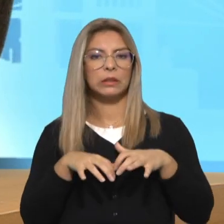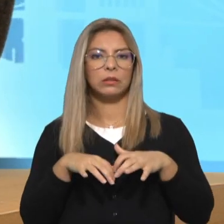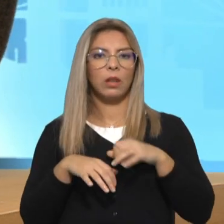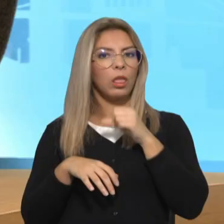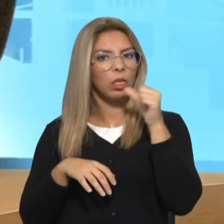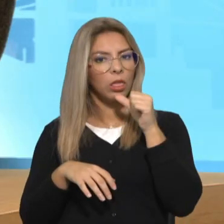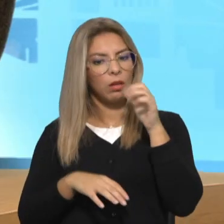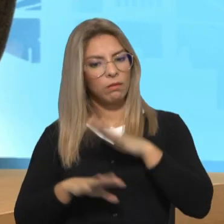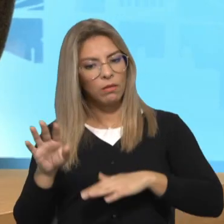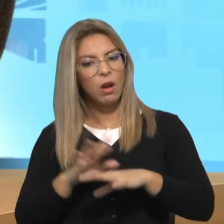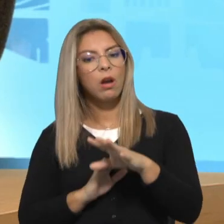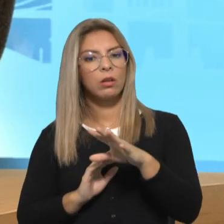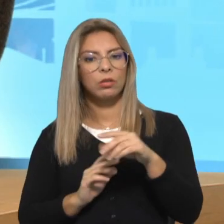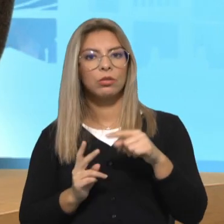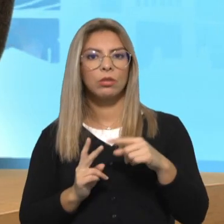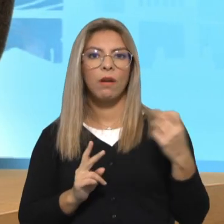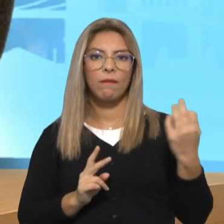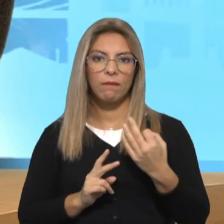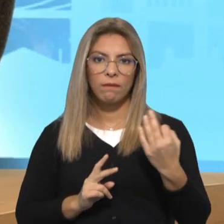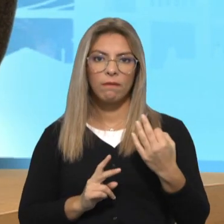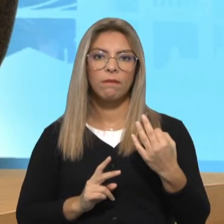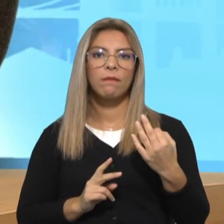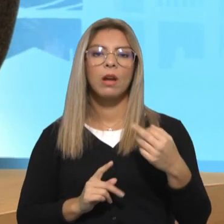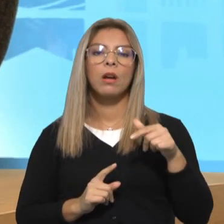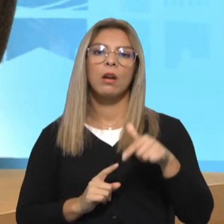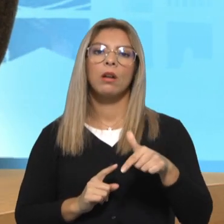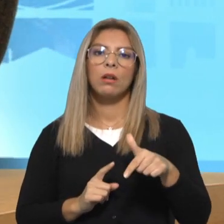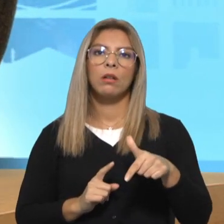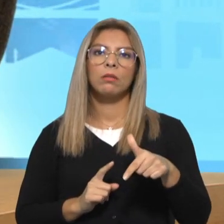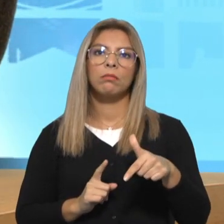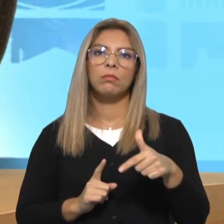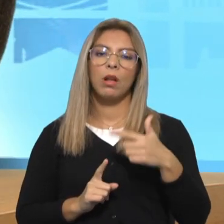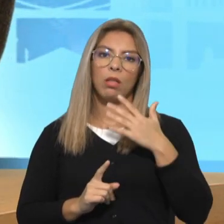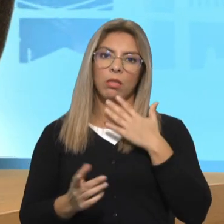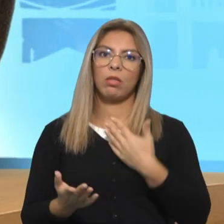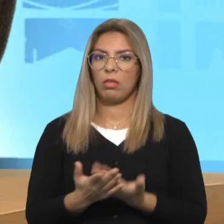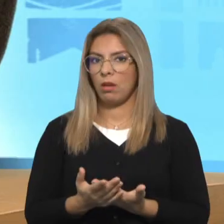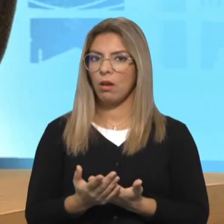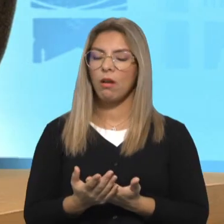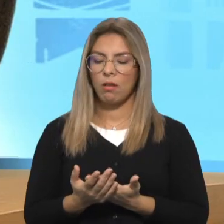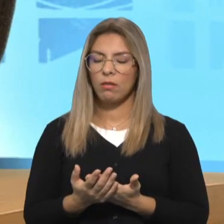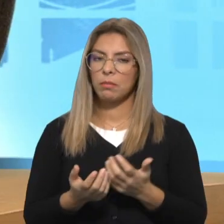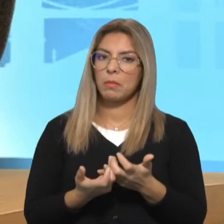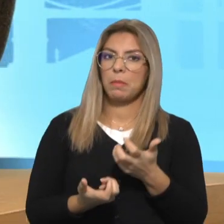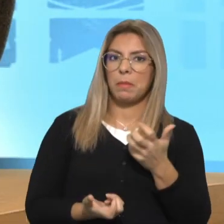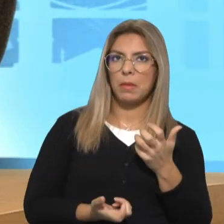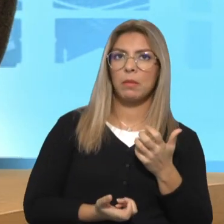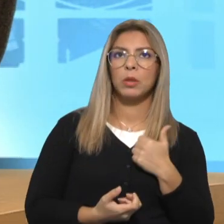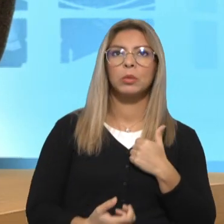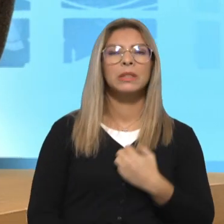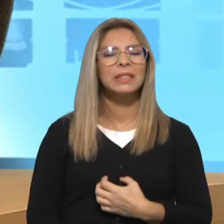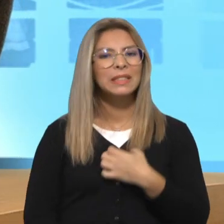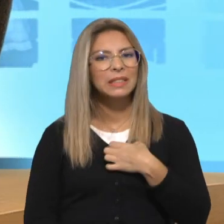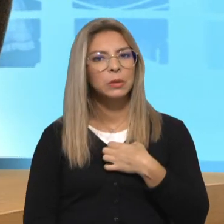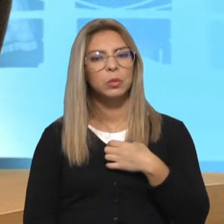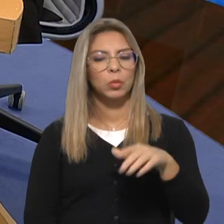feito já em pequena dimensão, sim, e que o Sino fez em grande dimensão, eu penso que o resultado da